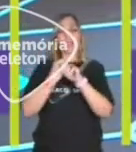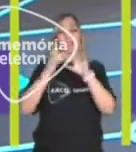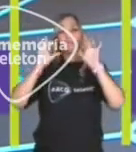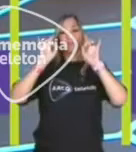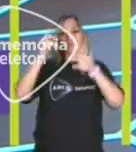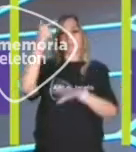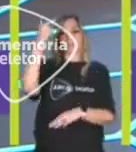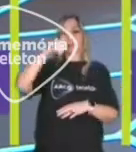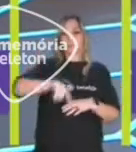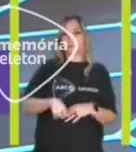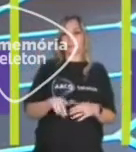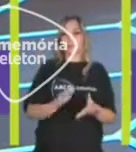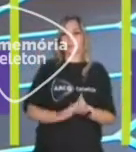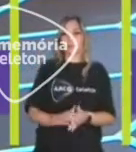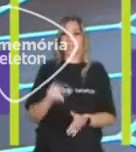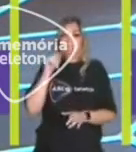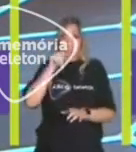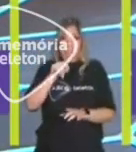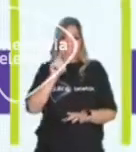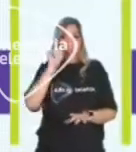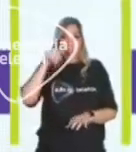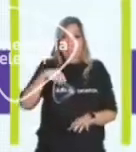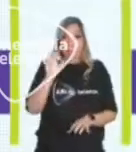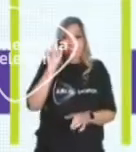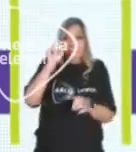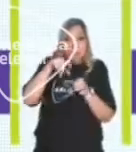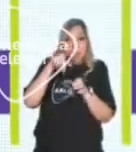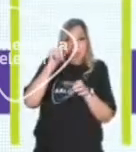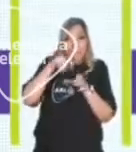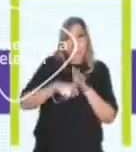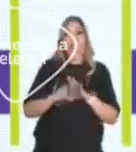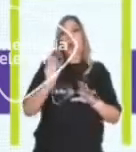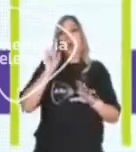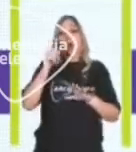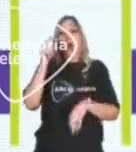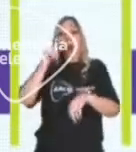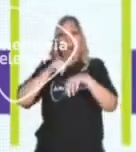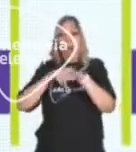novamente né só que ele